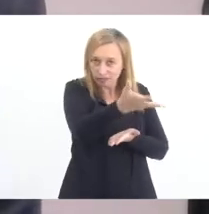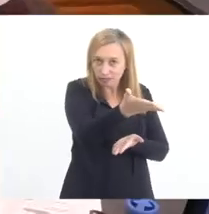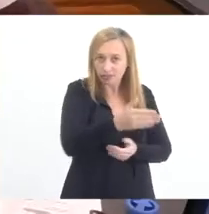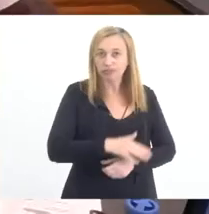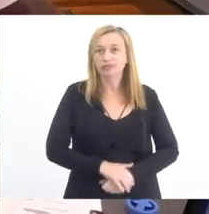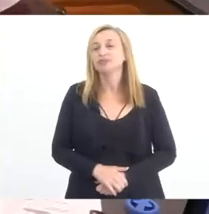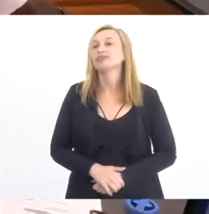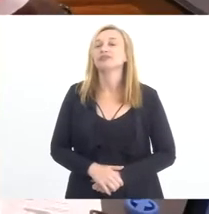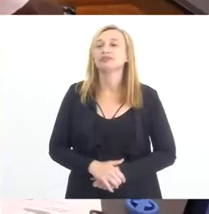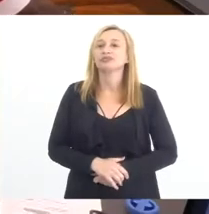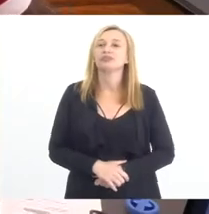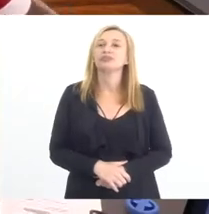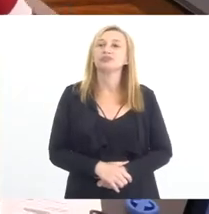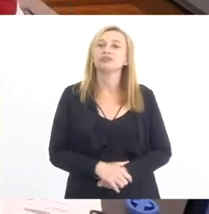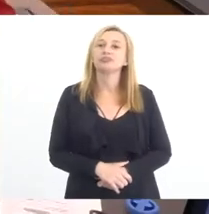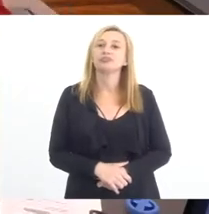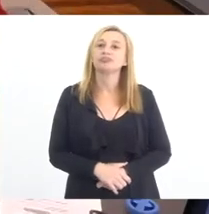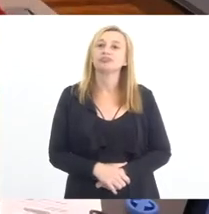Antônio.